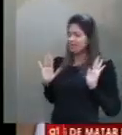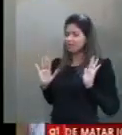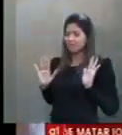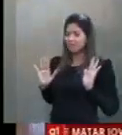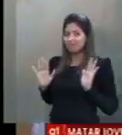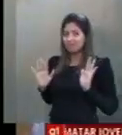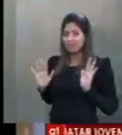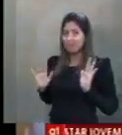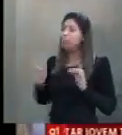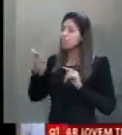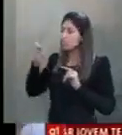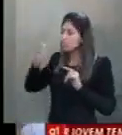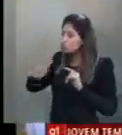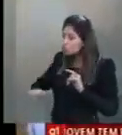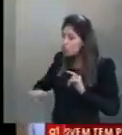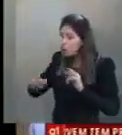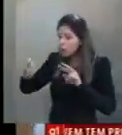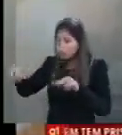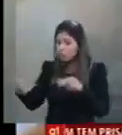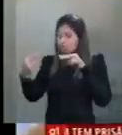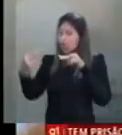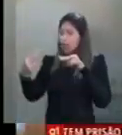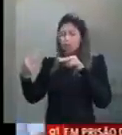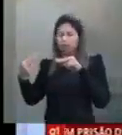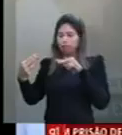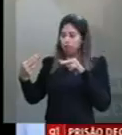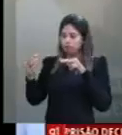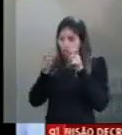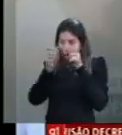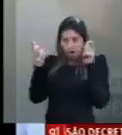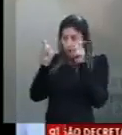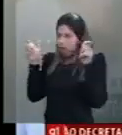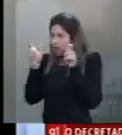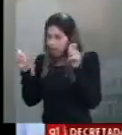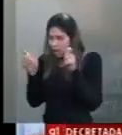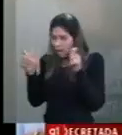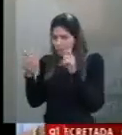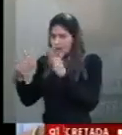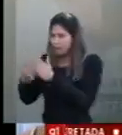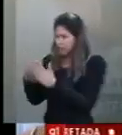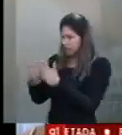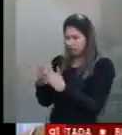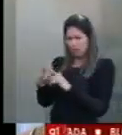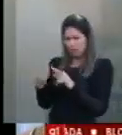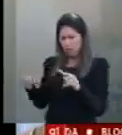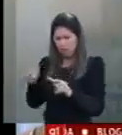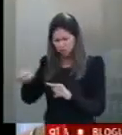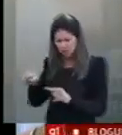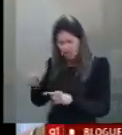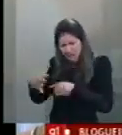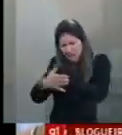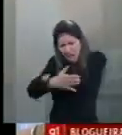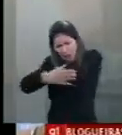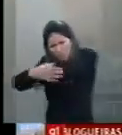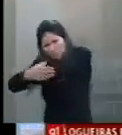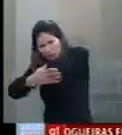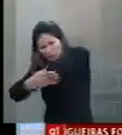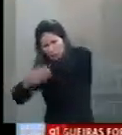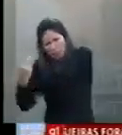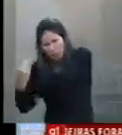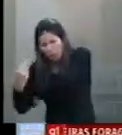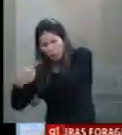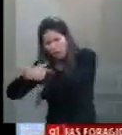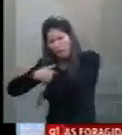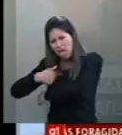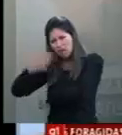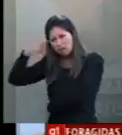trás, mais uma vez com o olhar espantado e de novo me questionando: mas por que você quer me abraçar? Eu sou